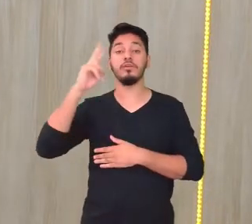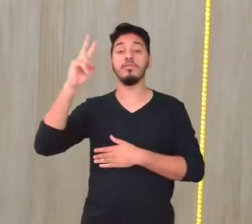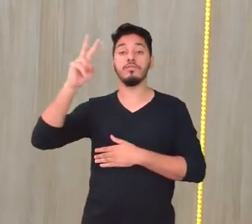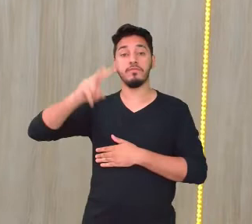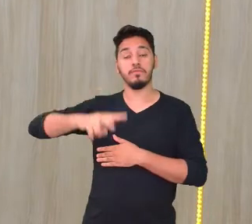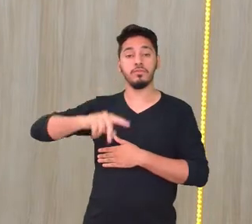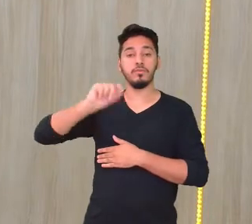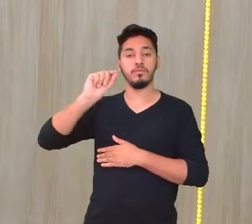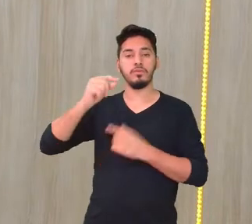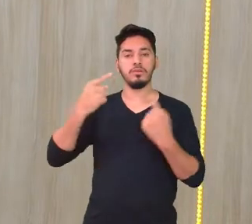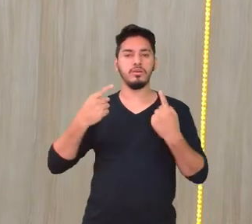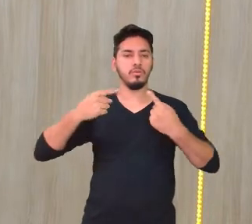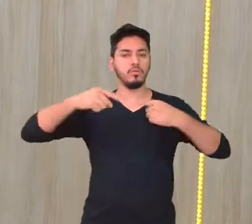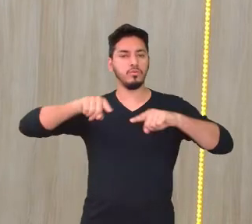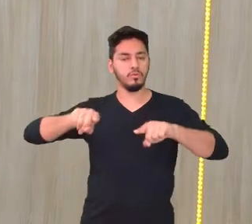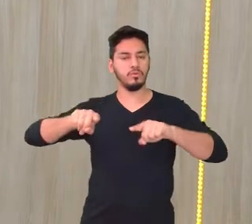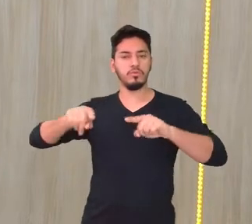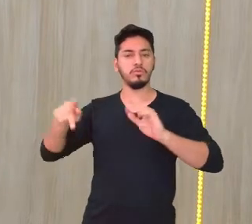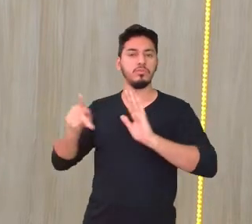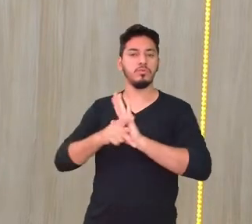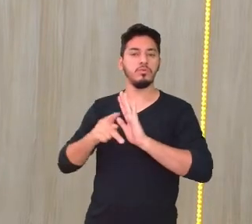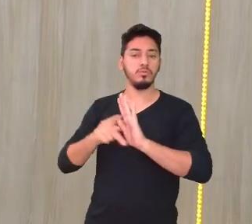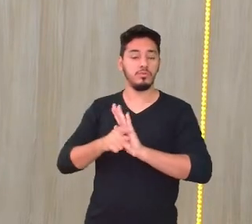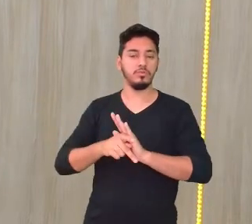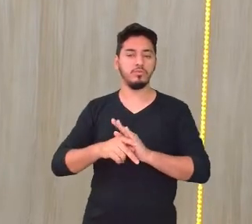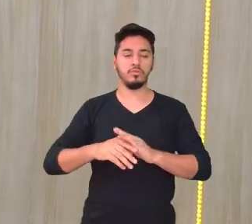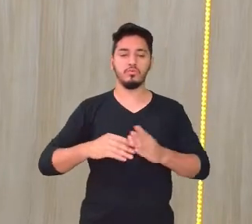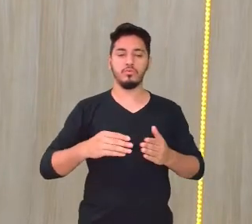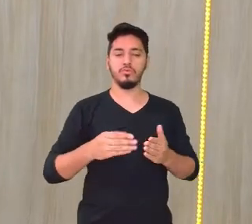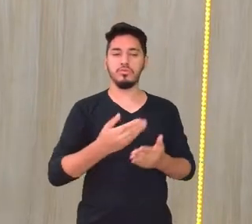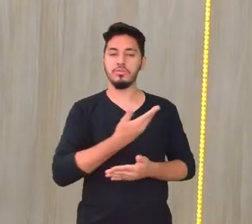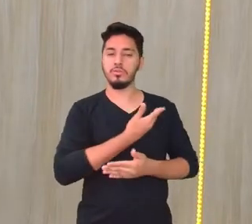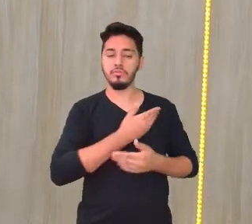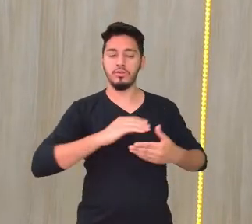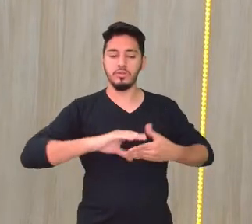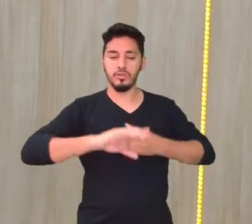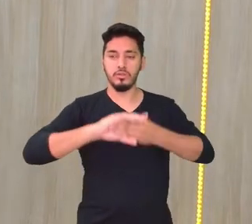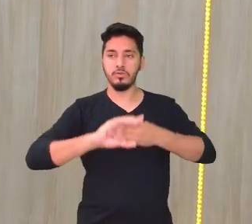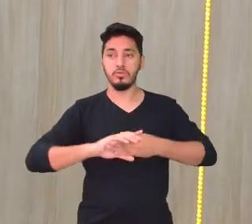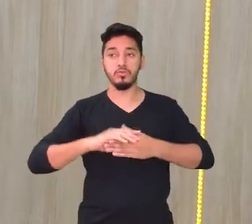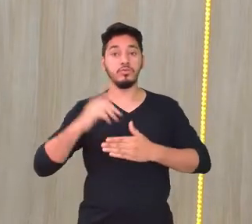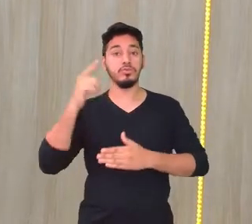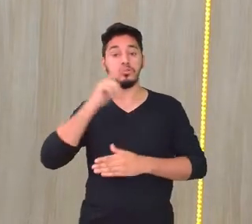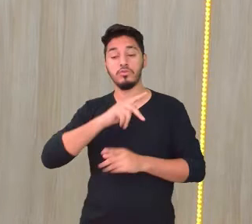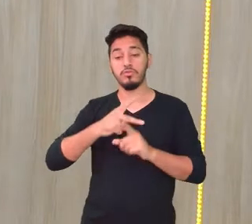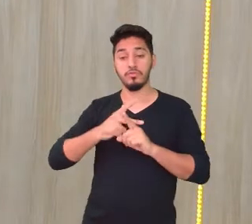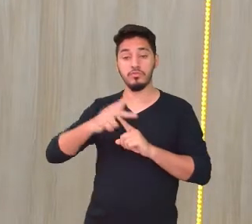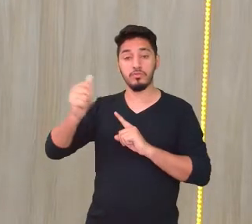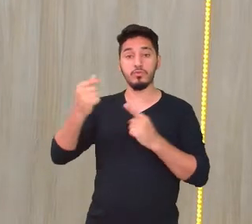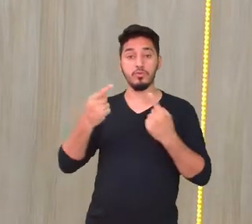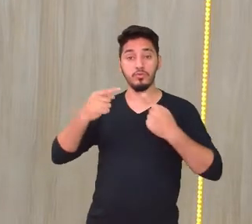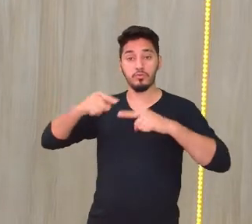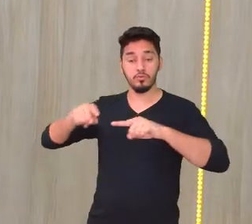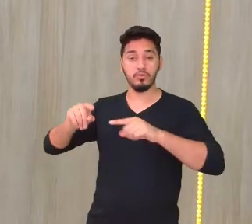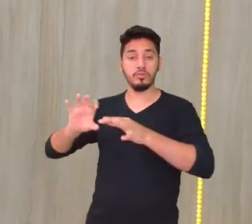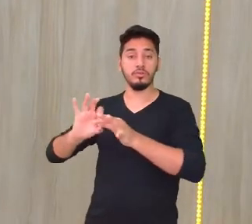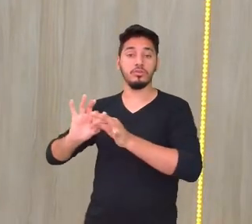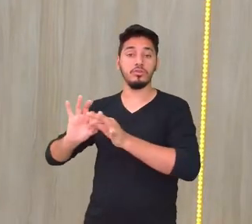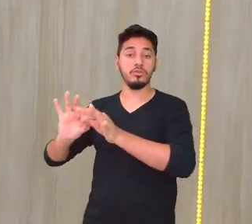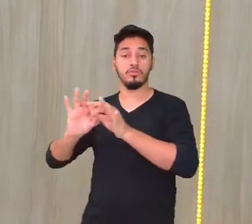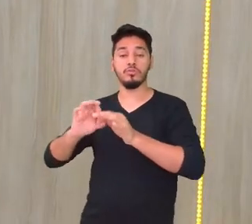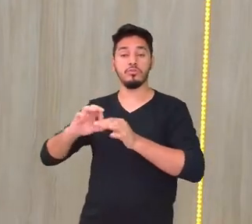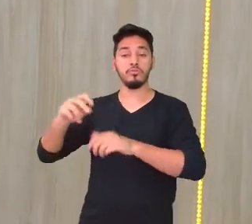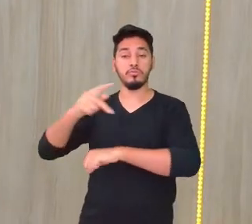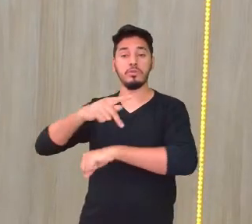a contraofensiva dos aliados conquistando vitórias contra as nações do